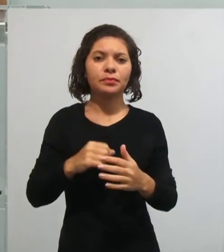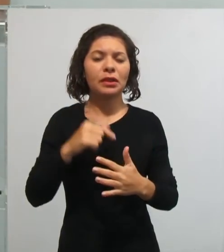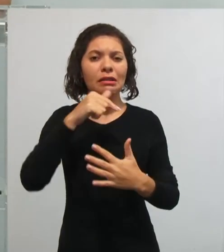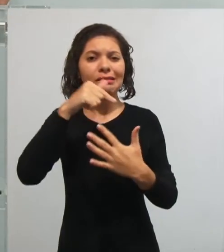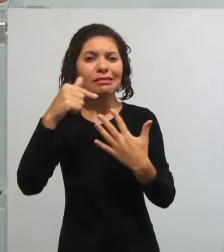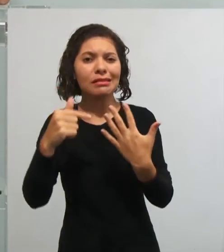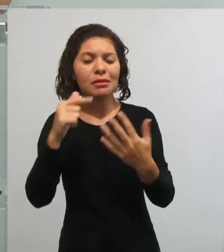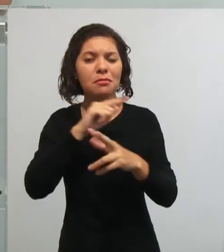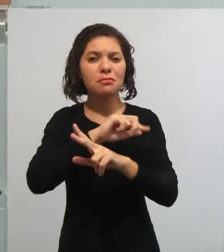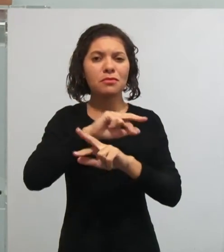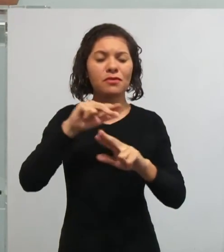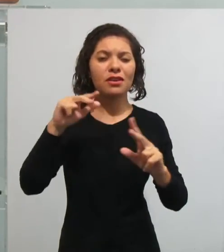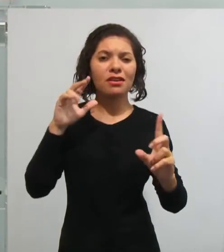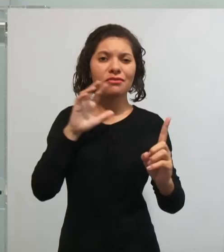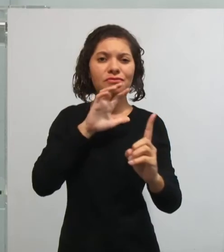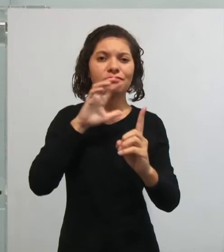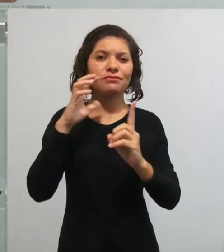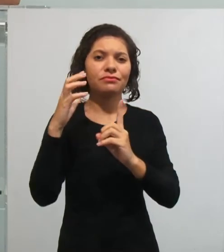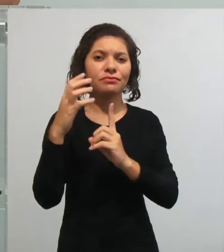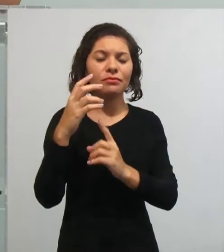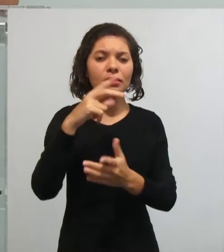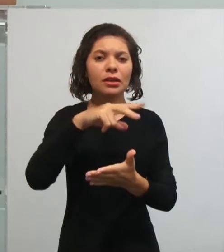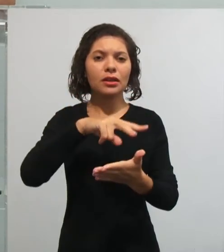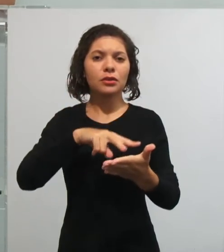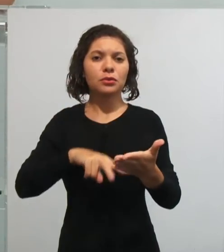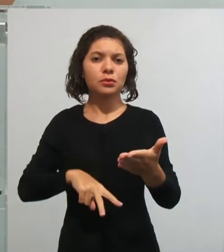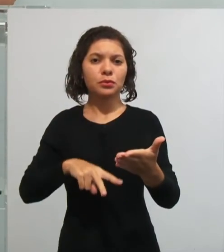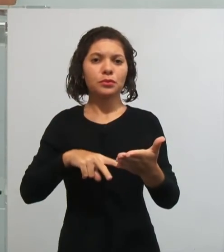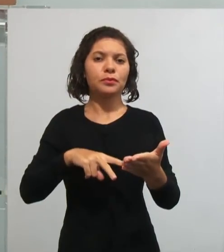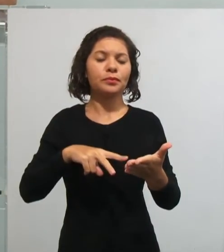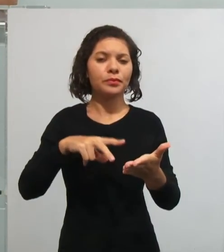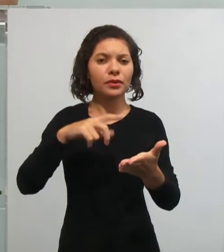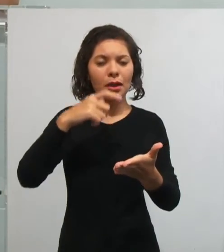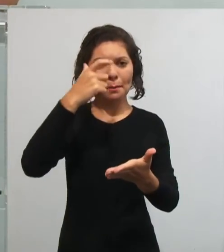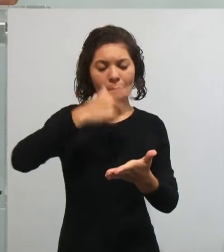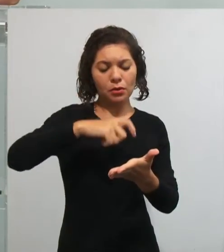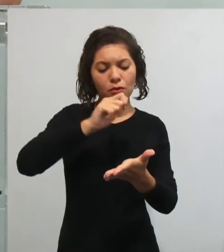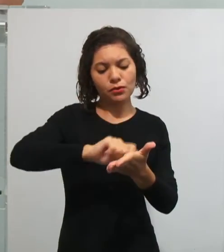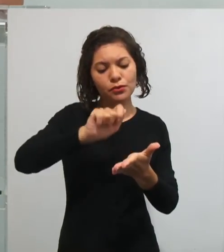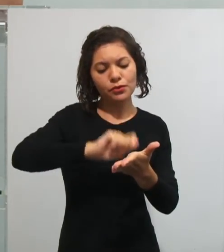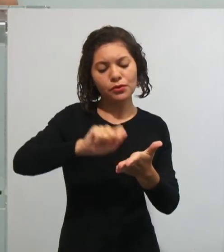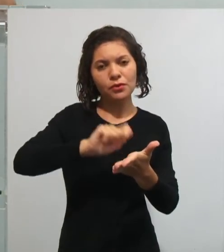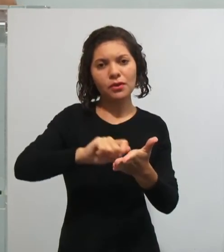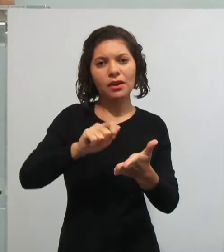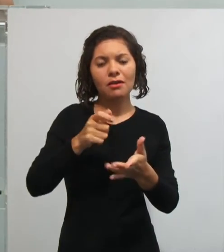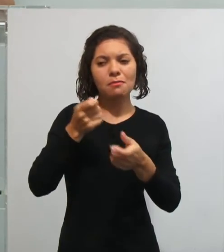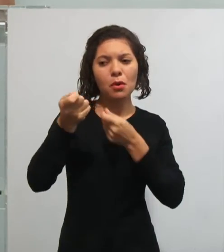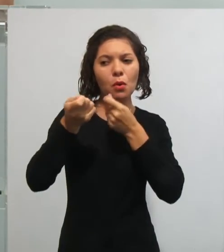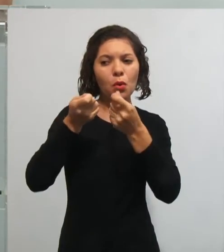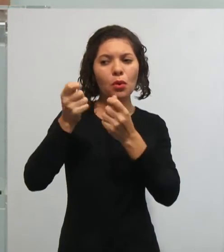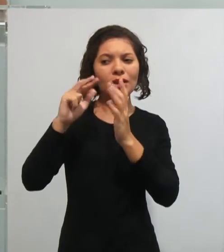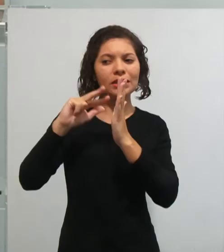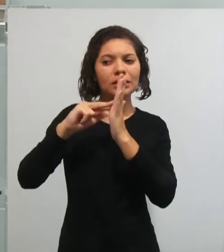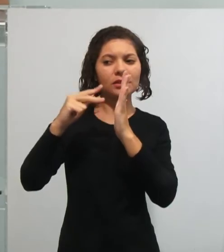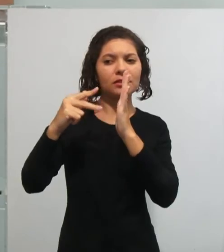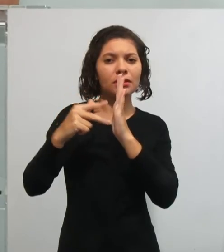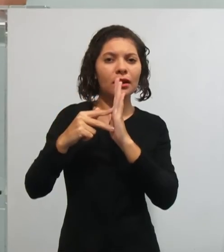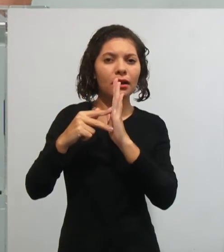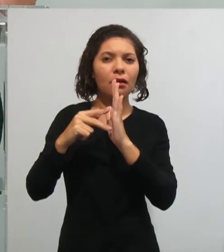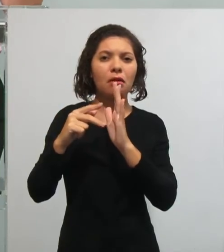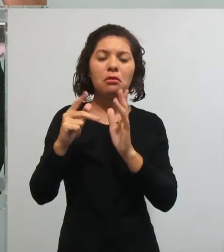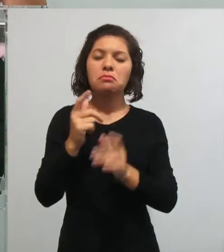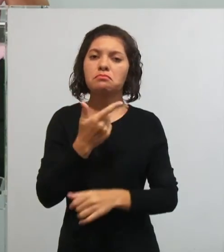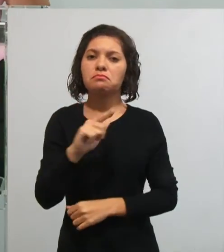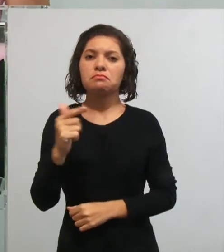leitura. E, principalmente, que ele não tem o controle dos sentidos. Então, o autor